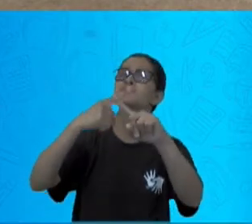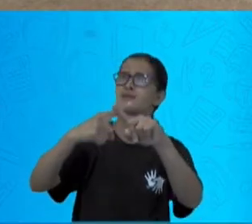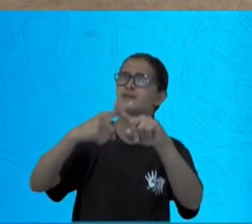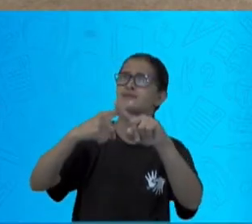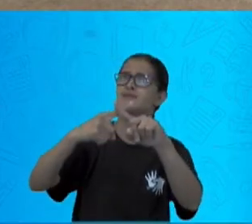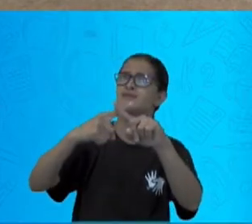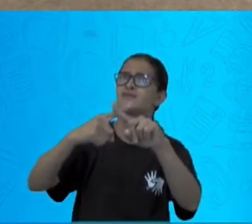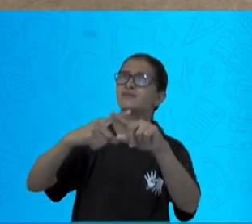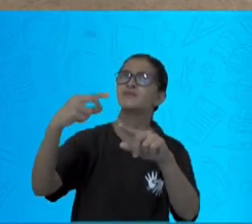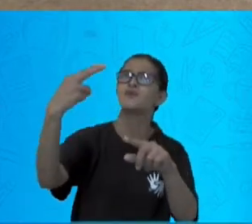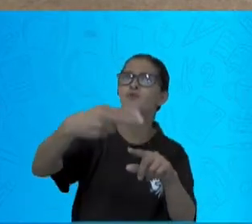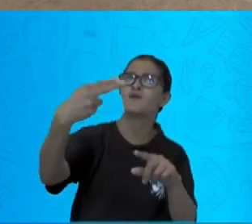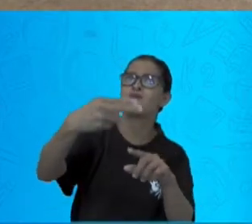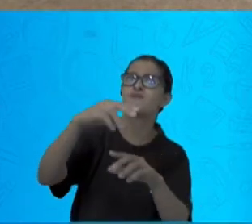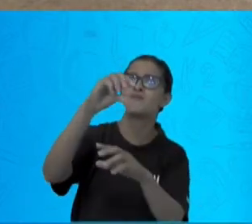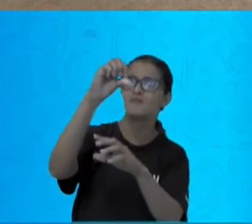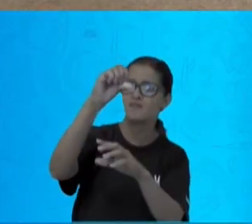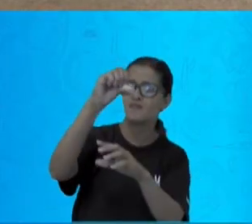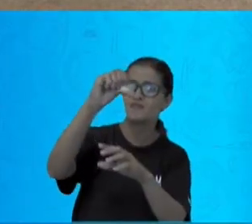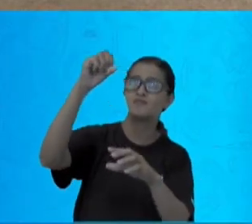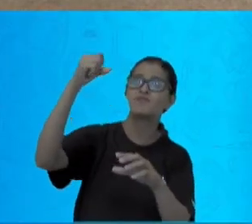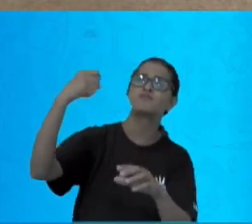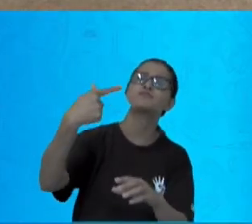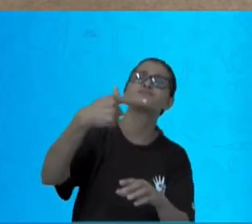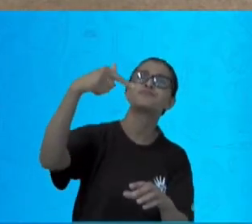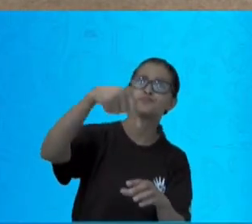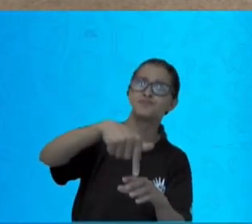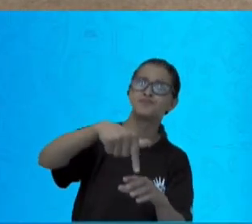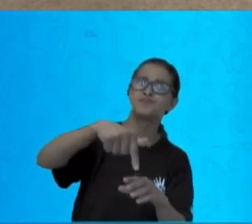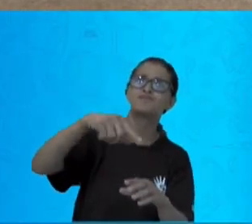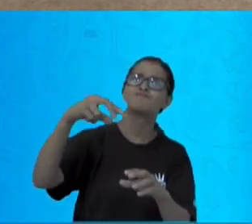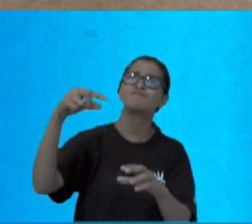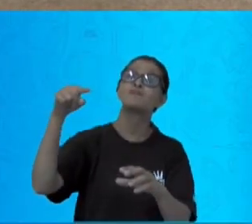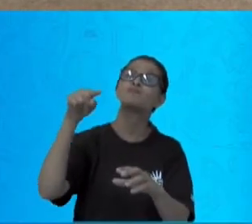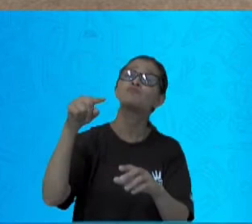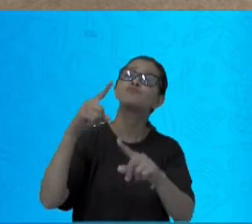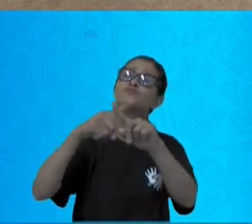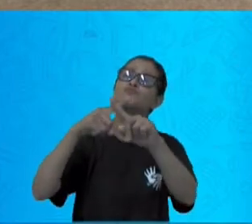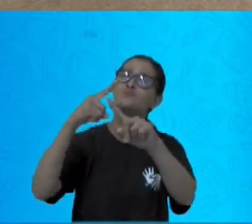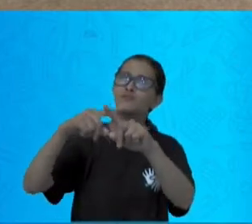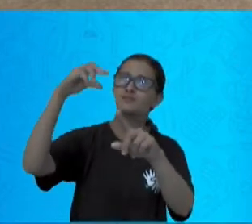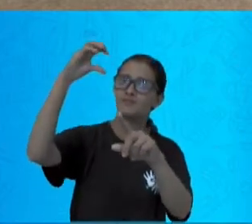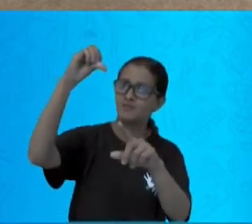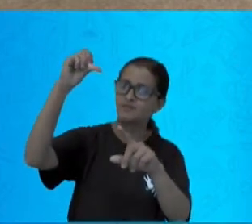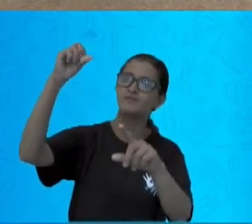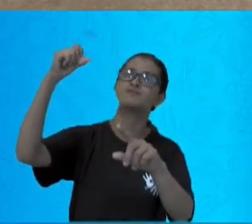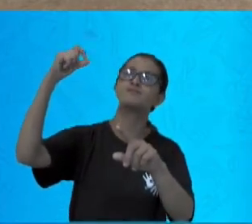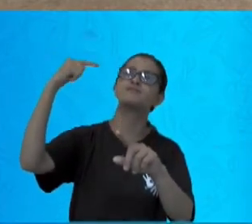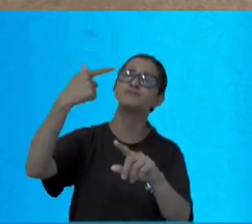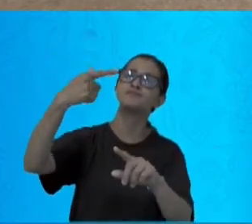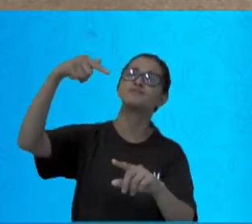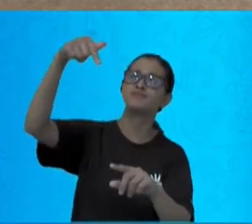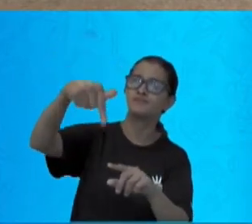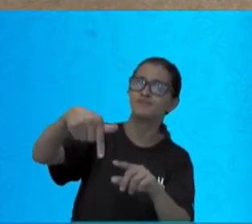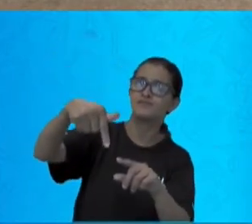9, 81. 7 vezes 7, 49. Beleza? Então,